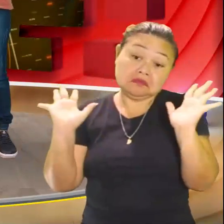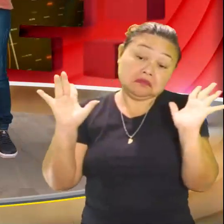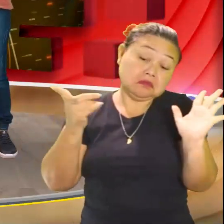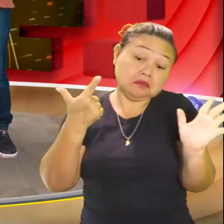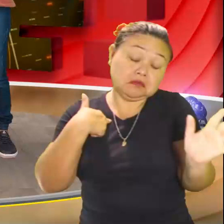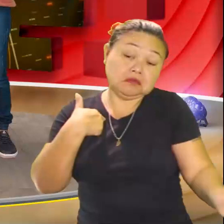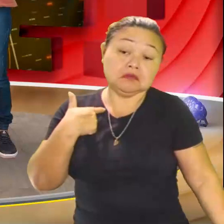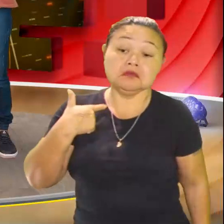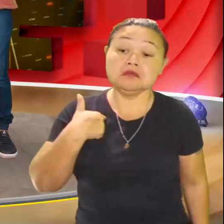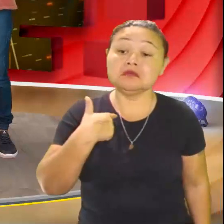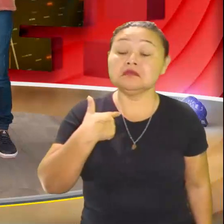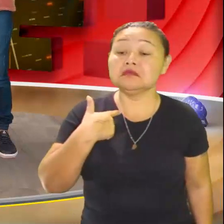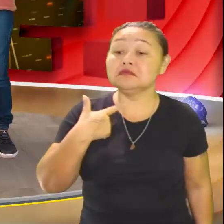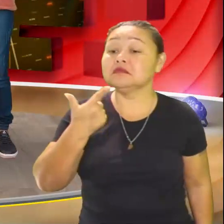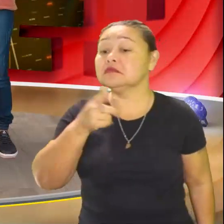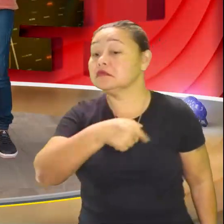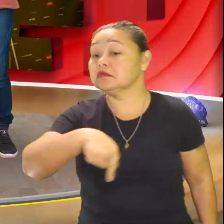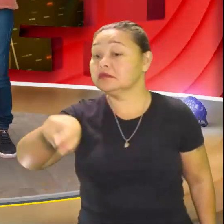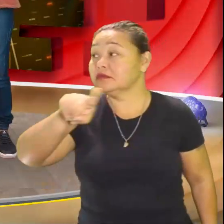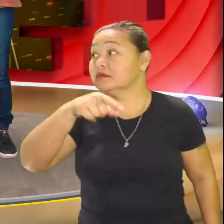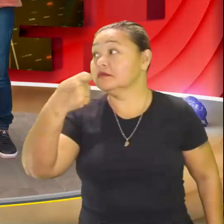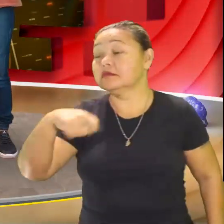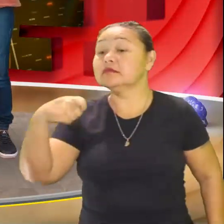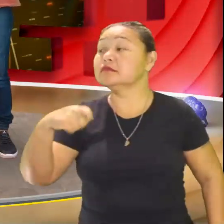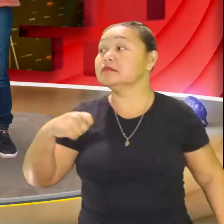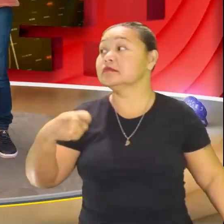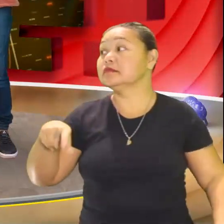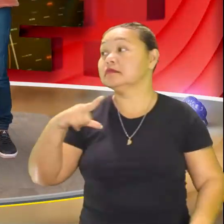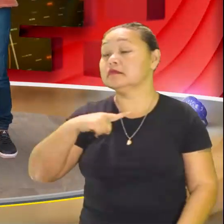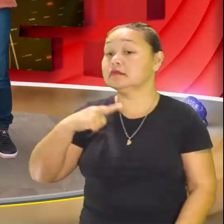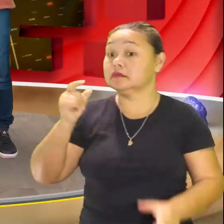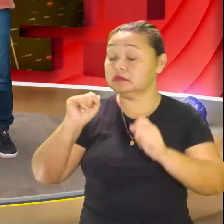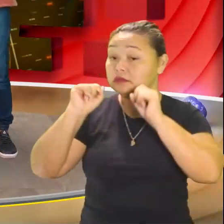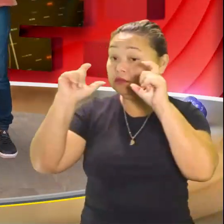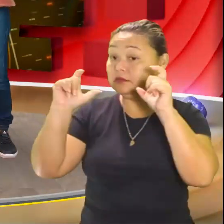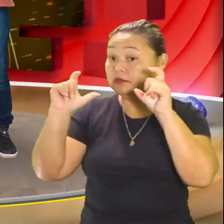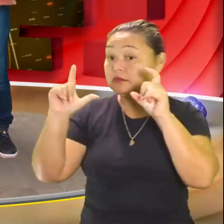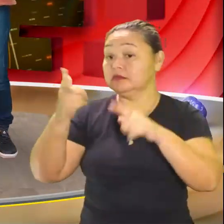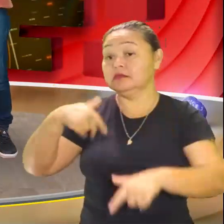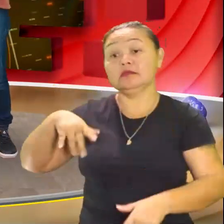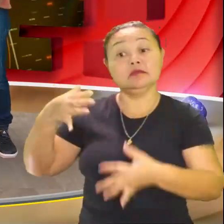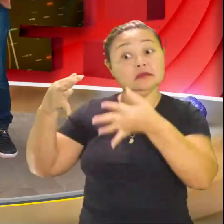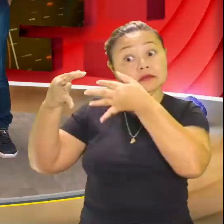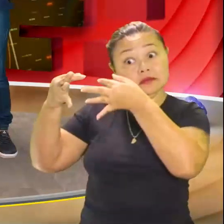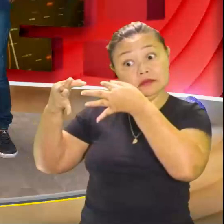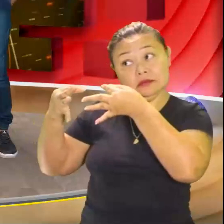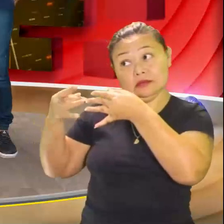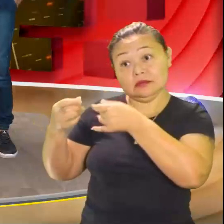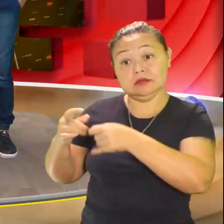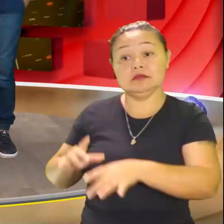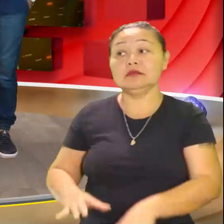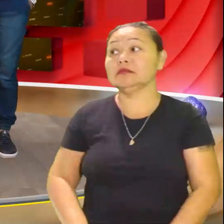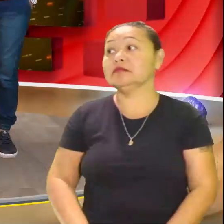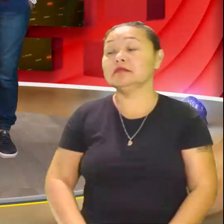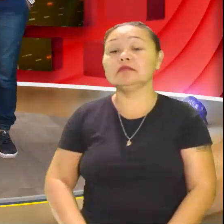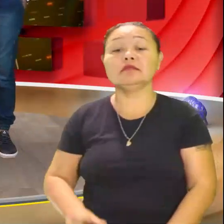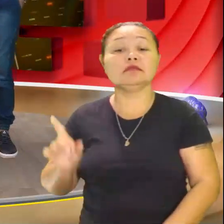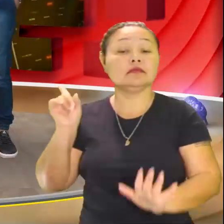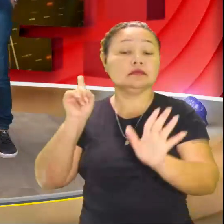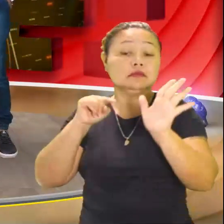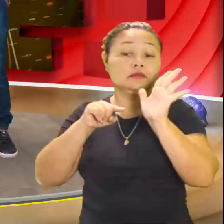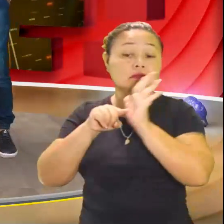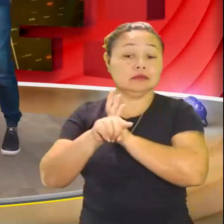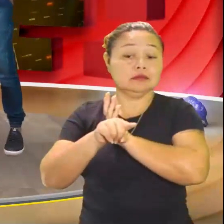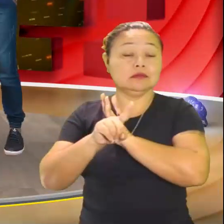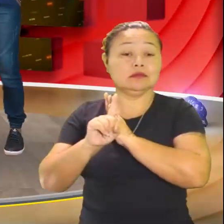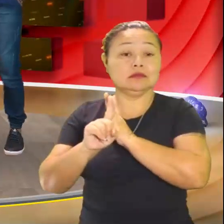então vai estar tranquilo. Mas vocês precisam estar ligados nesses detalhes. Isso mesmo. E a pergunta